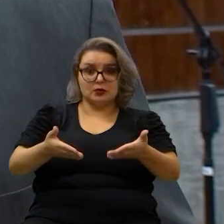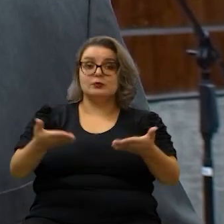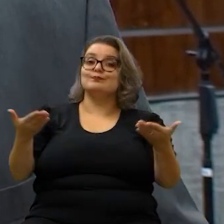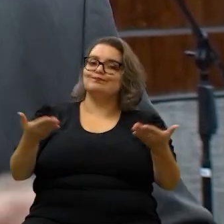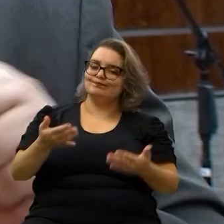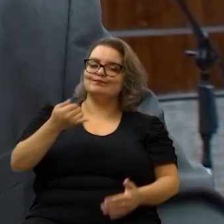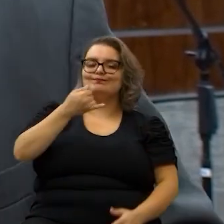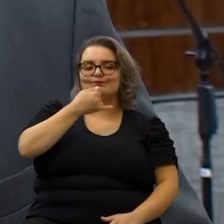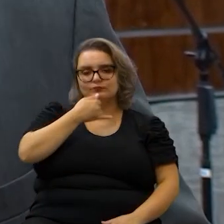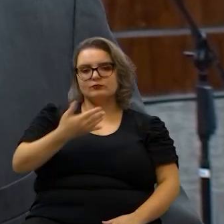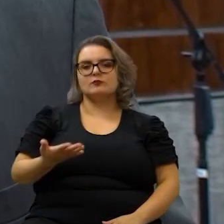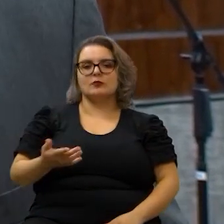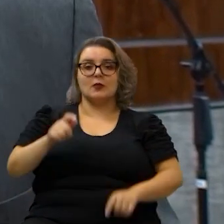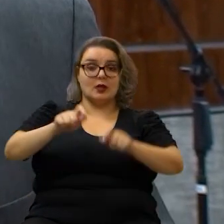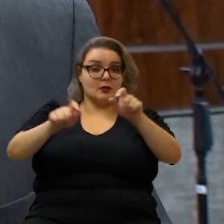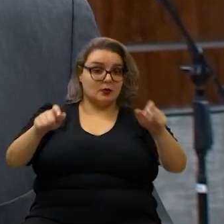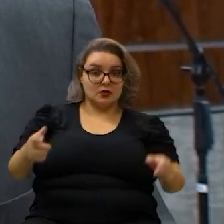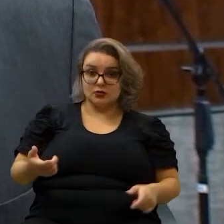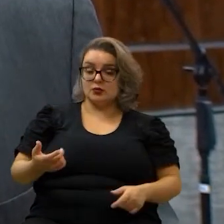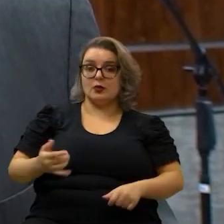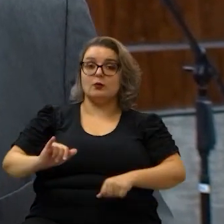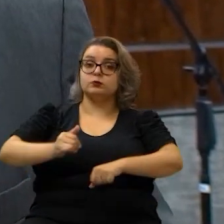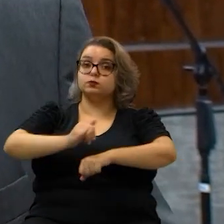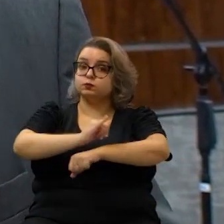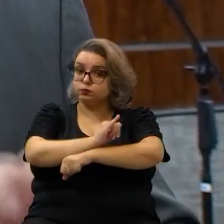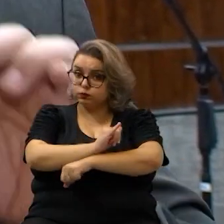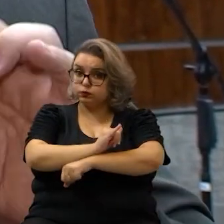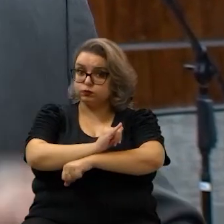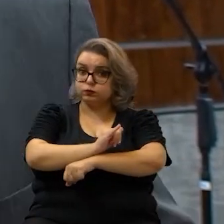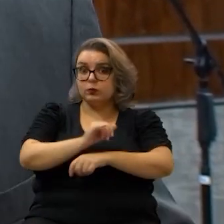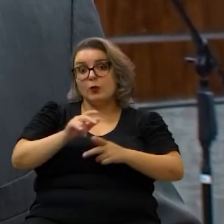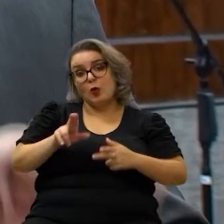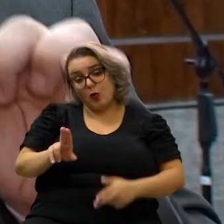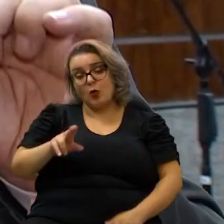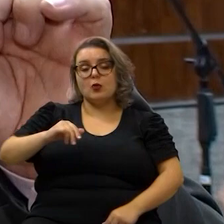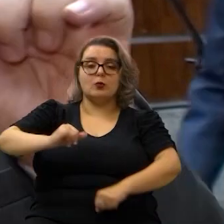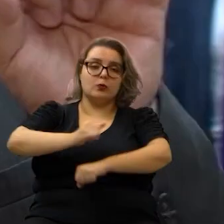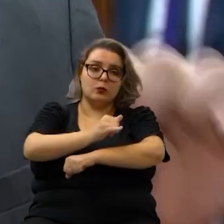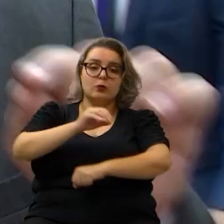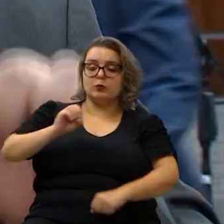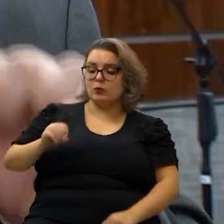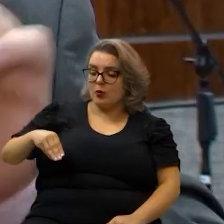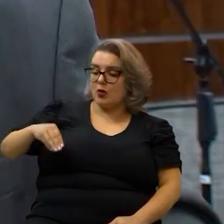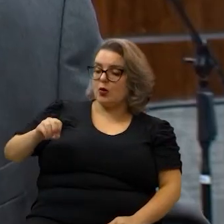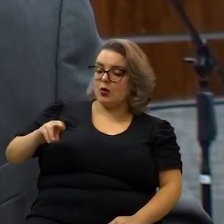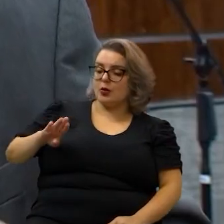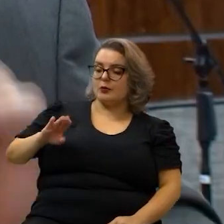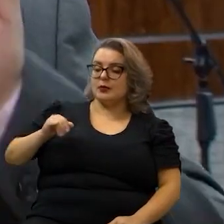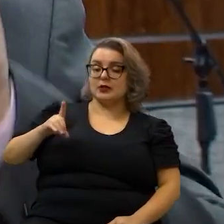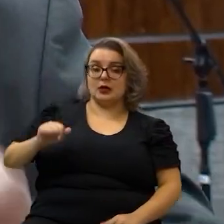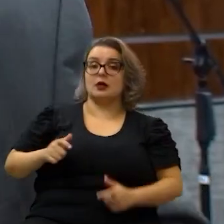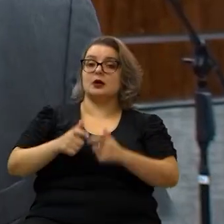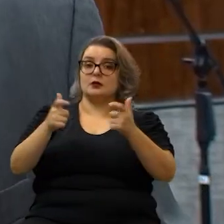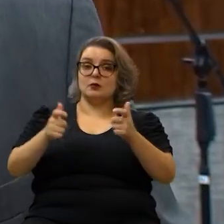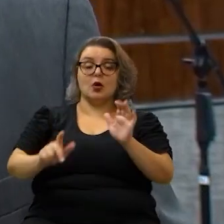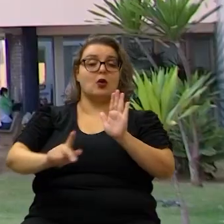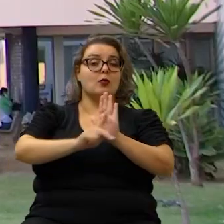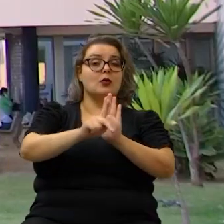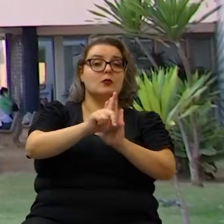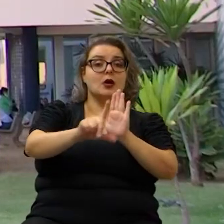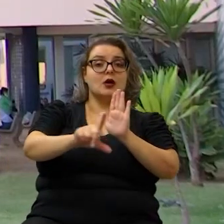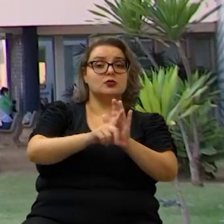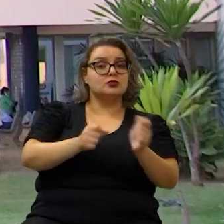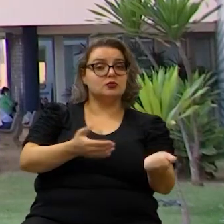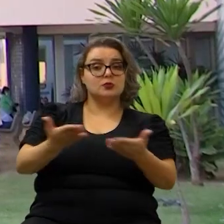esse quadro, mas hoje, infelizmente, a quantidade de pessoas obesas ou com obesidade mórbida é muito grande.